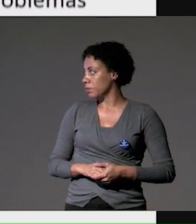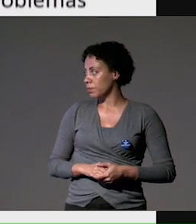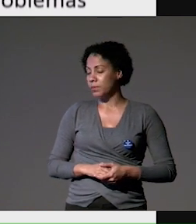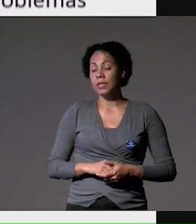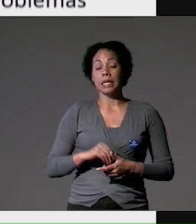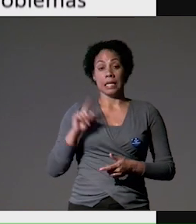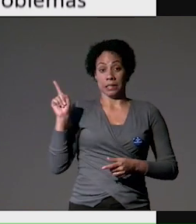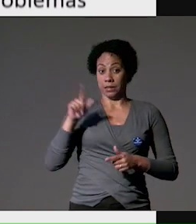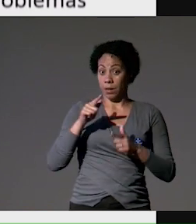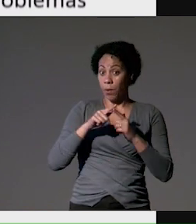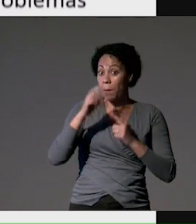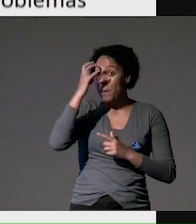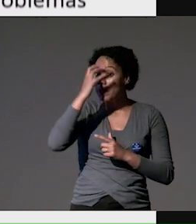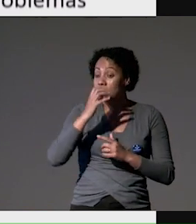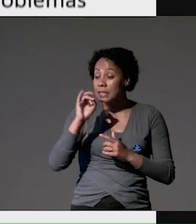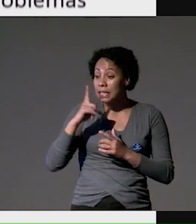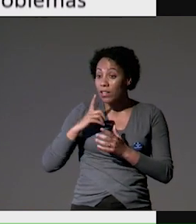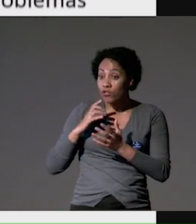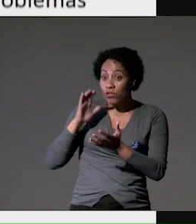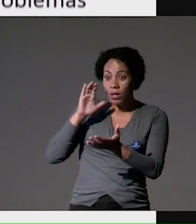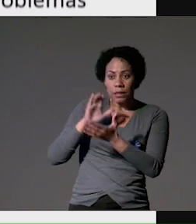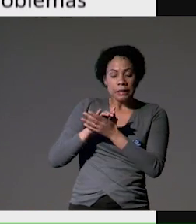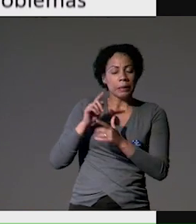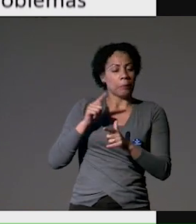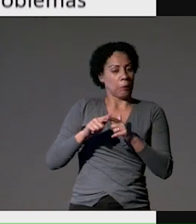Isso é muito sério para os casais também, né, gente?